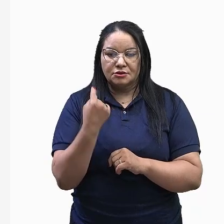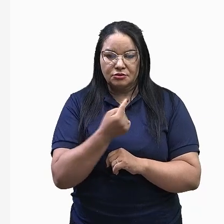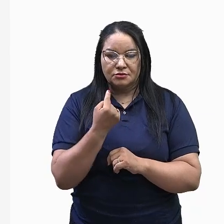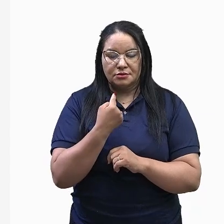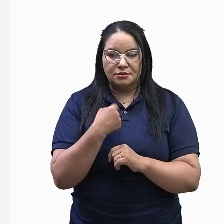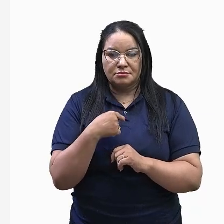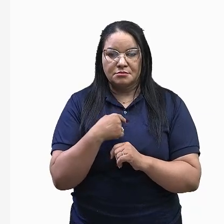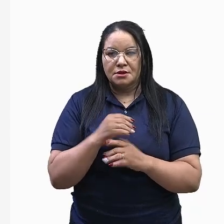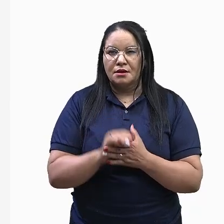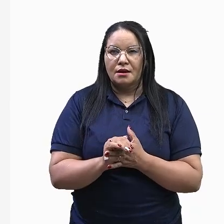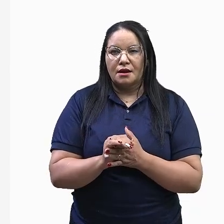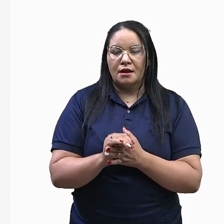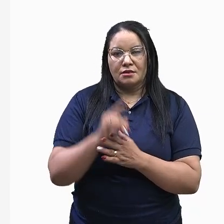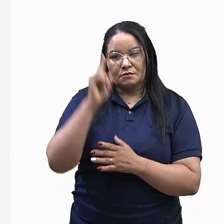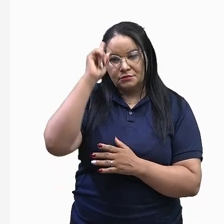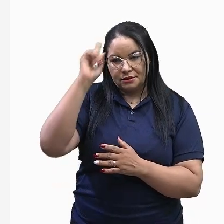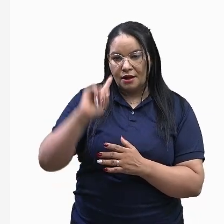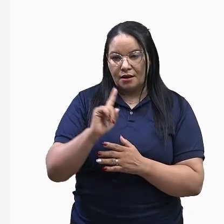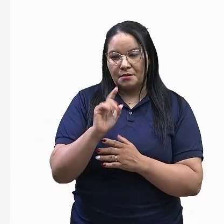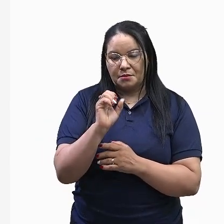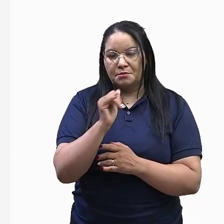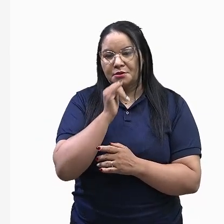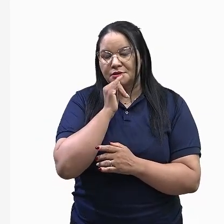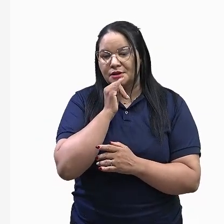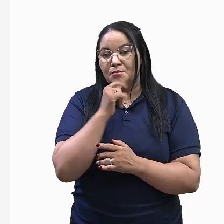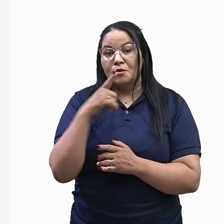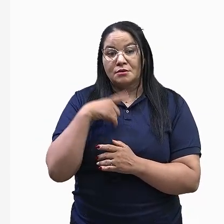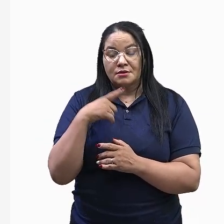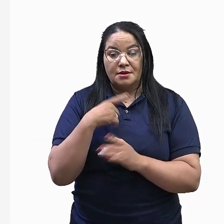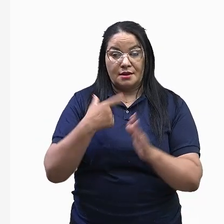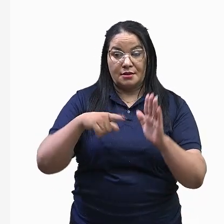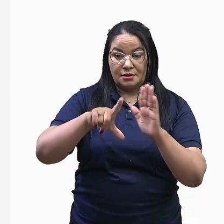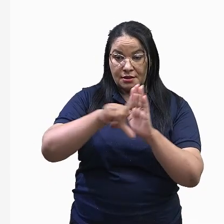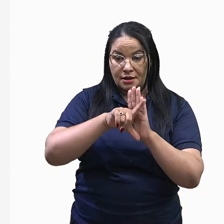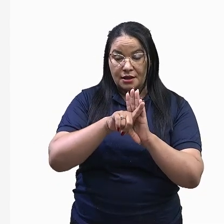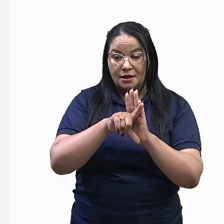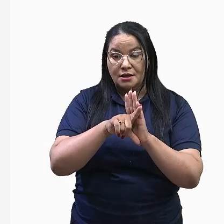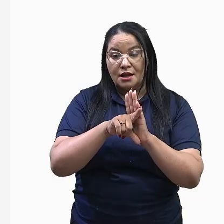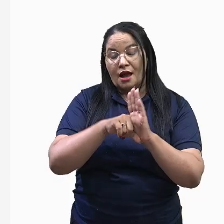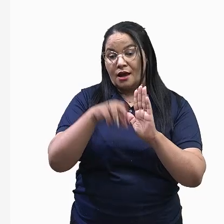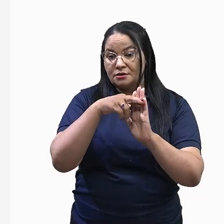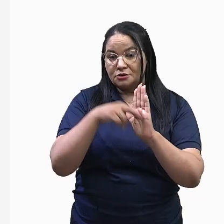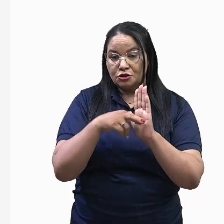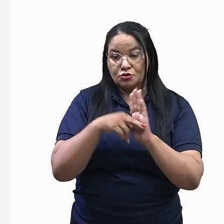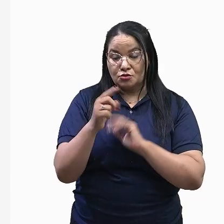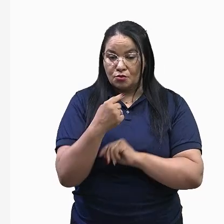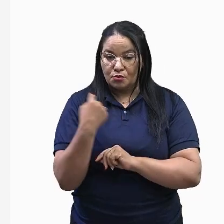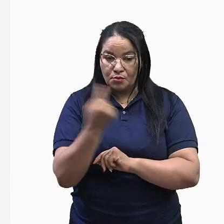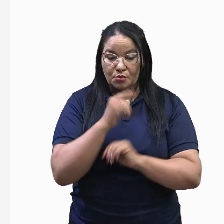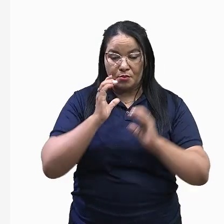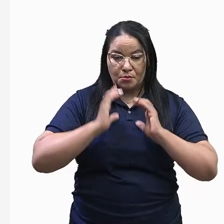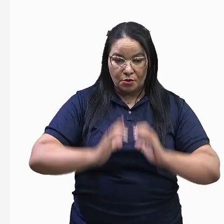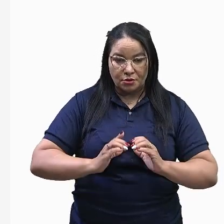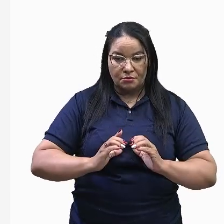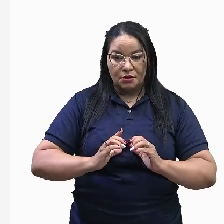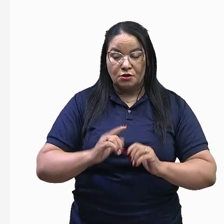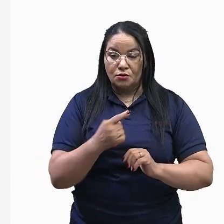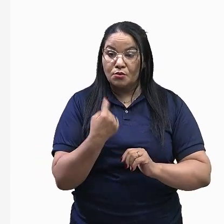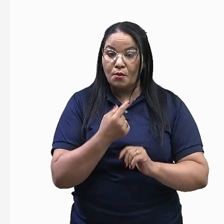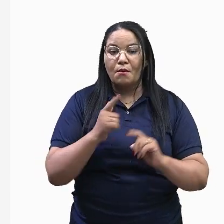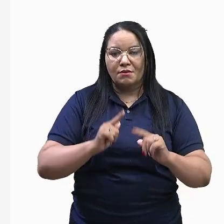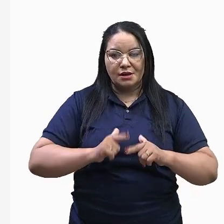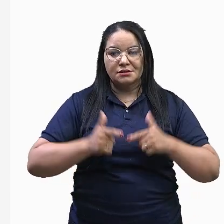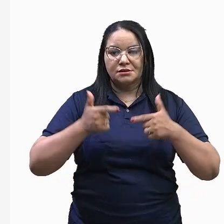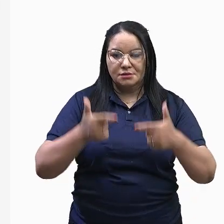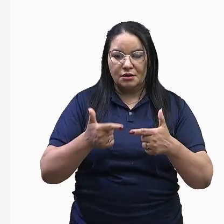está fazendo. Então, existe uma lei que vai regulamentar o que? O nosso comportamento, a forma de nós agirmos